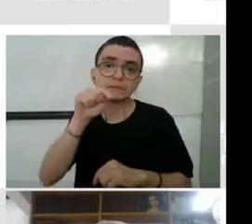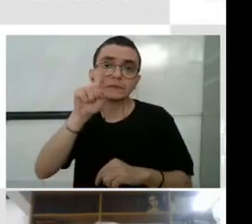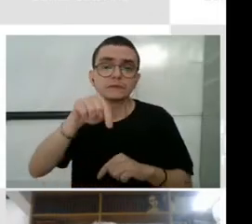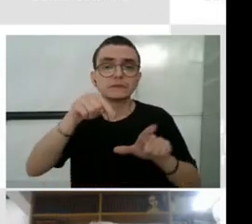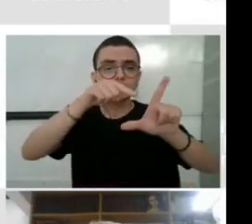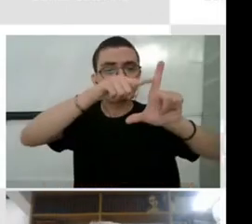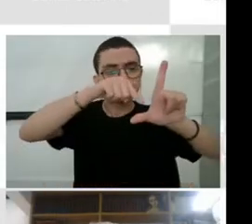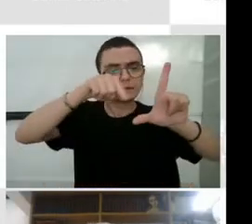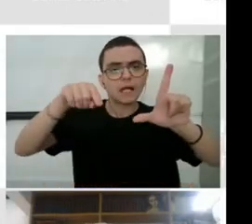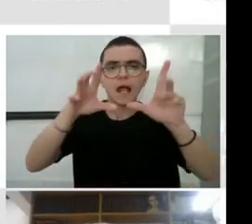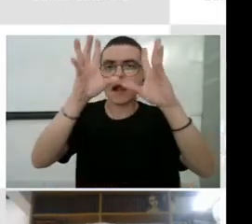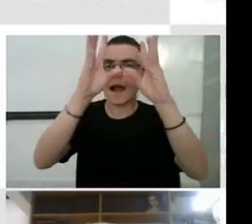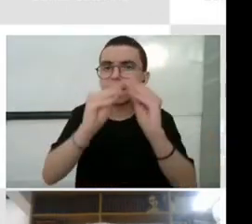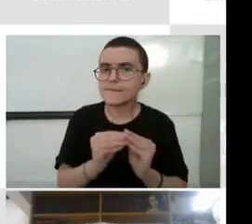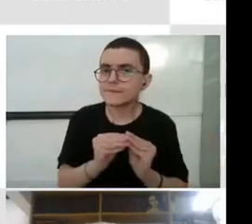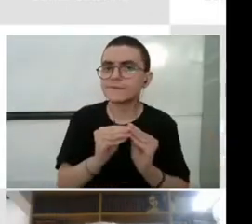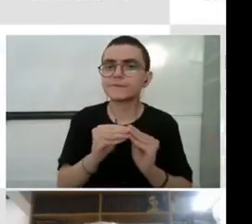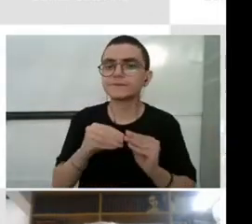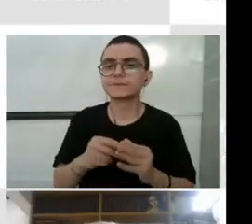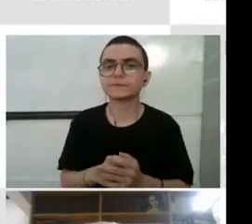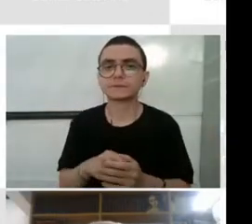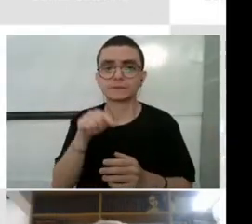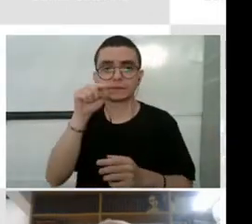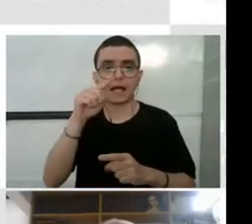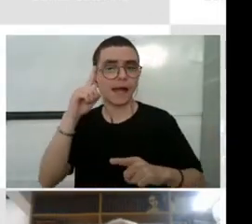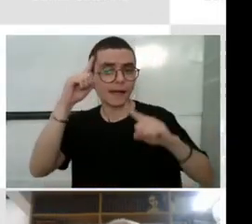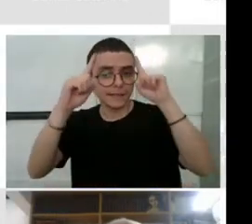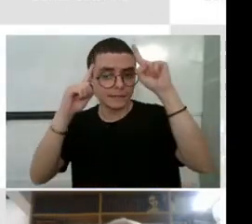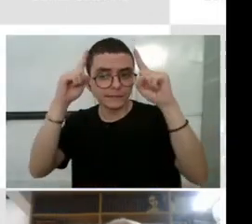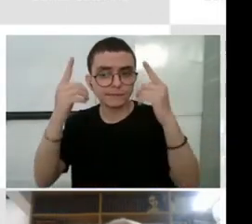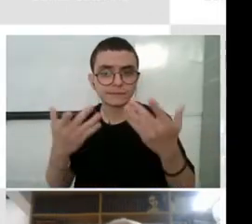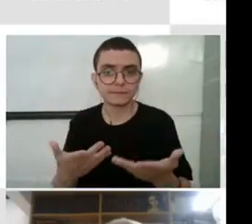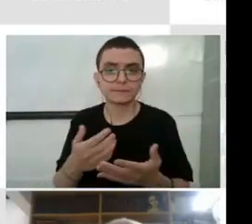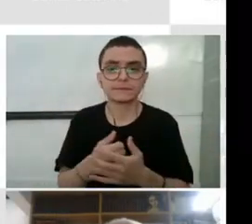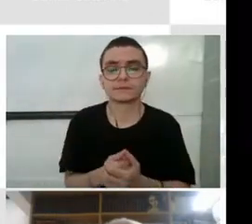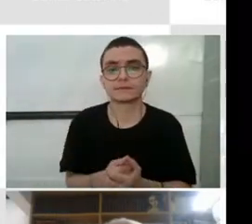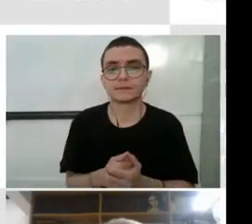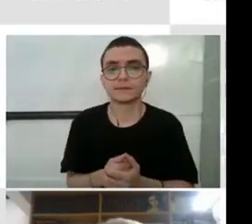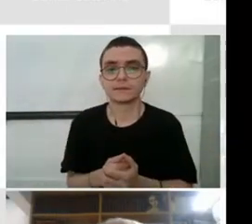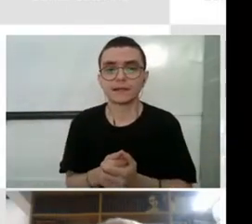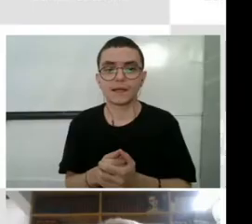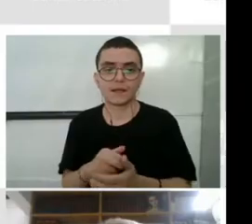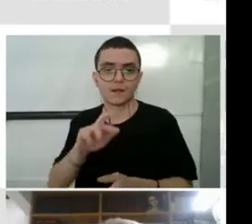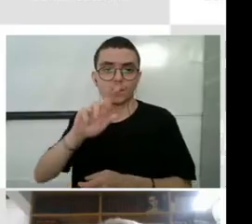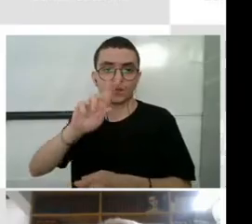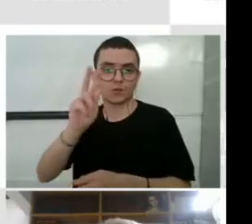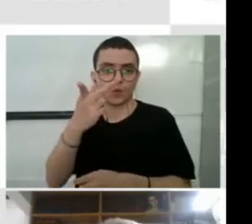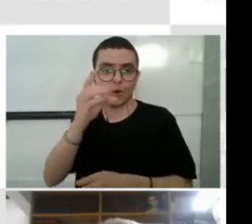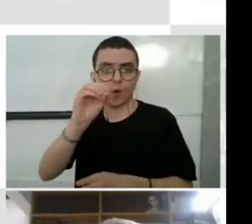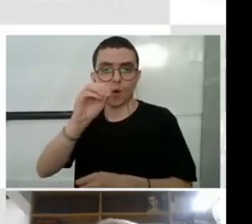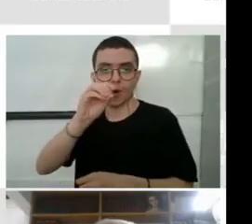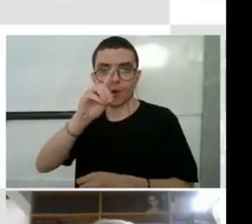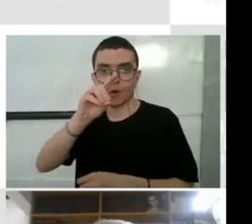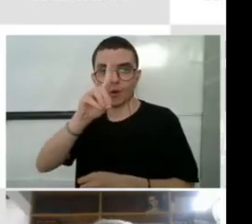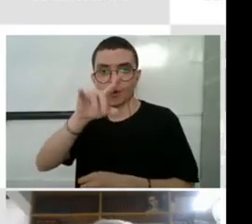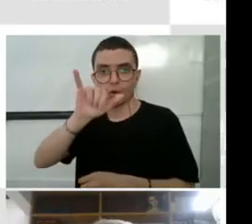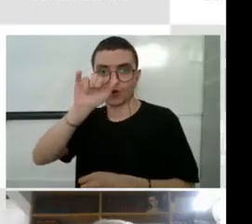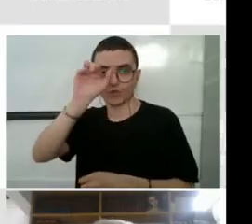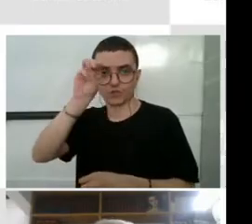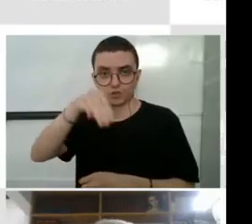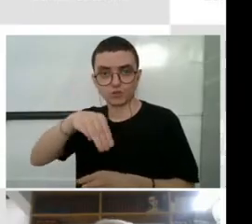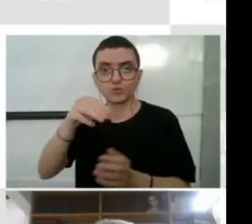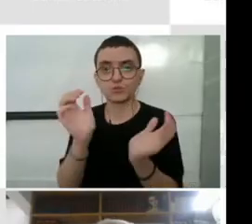resume, então, essas projeções do Rodion Group. Vocês veem, portanto, que há uma queda mais ou menos até 2050,